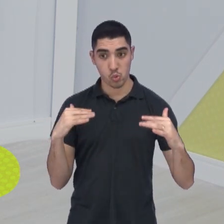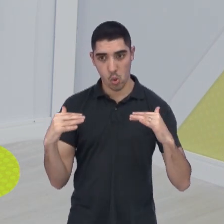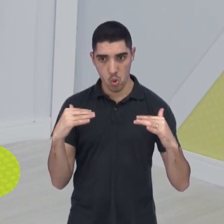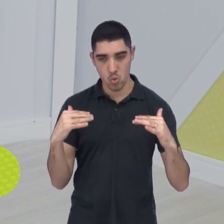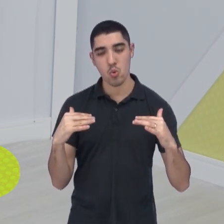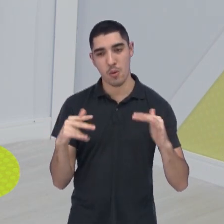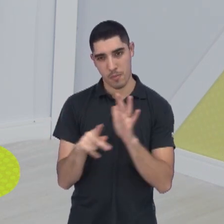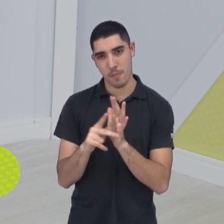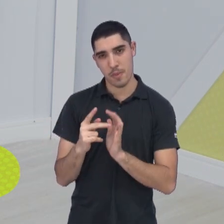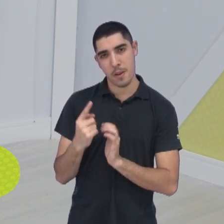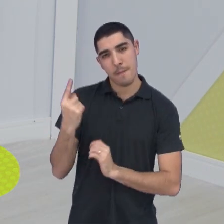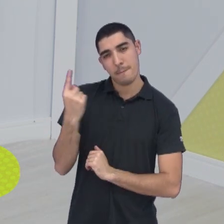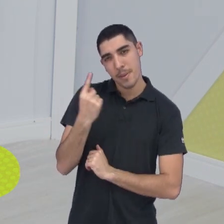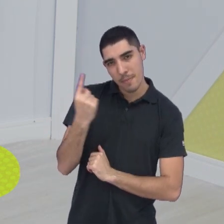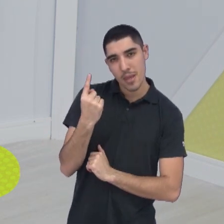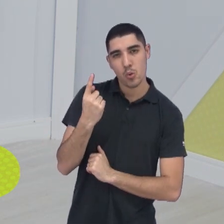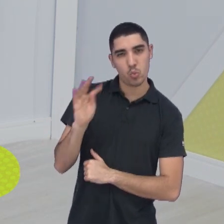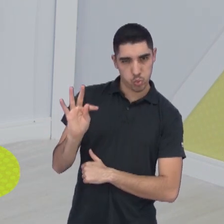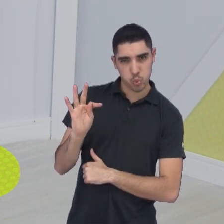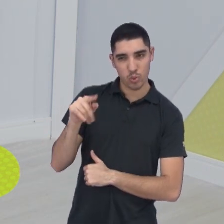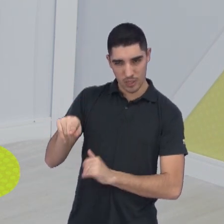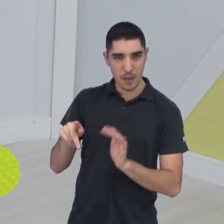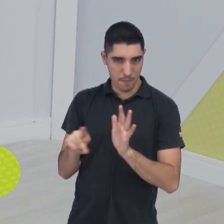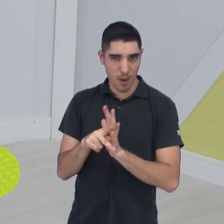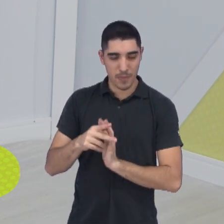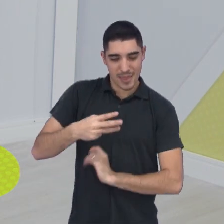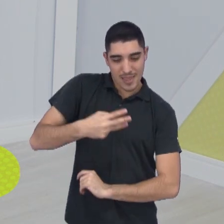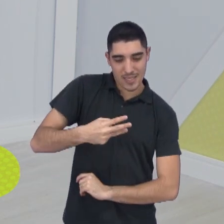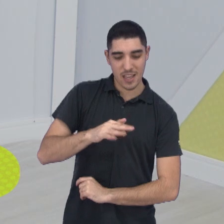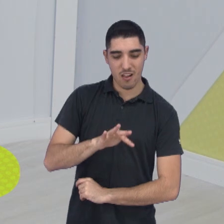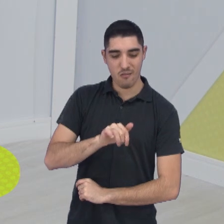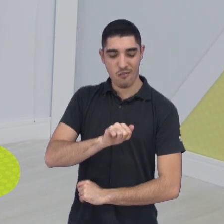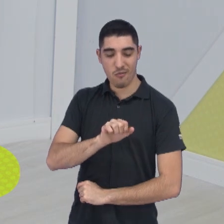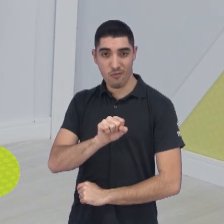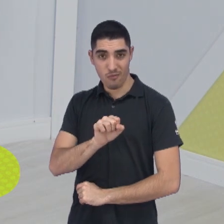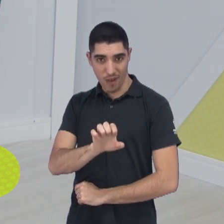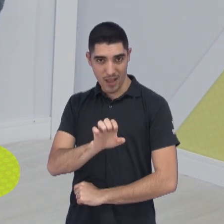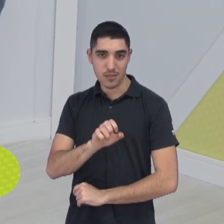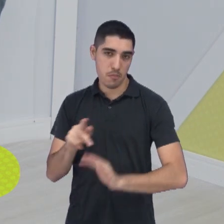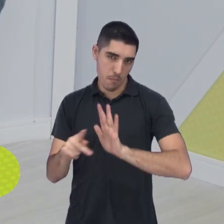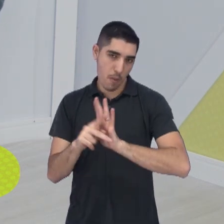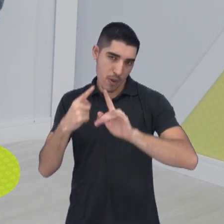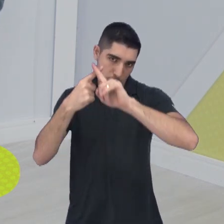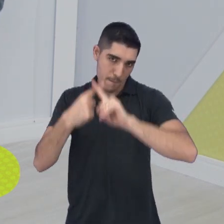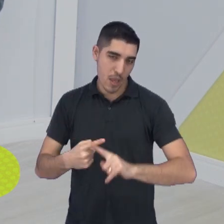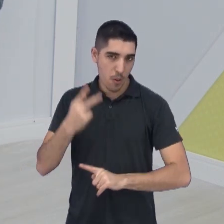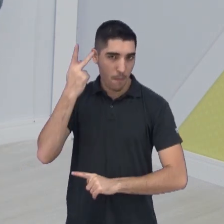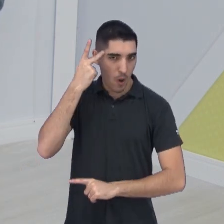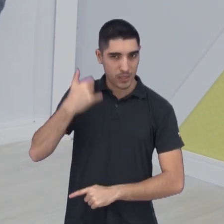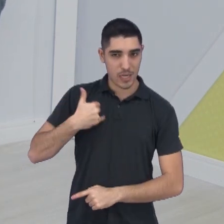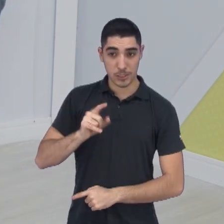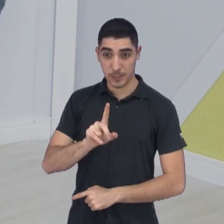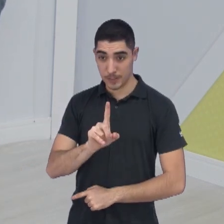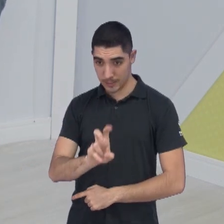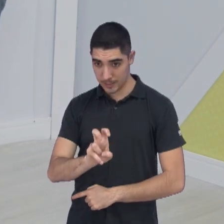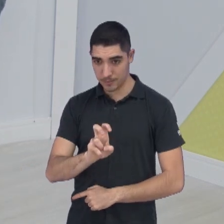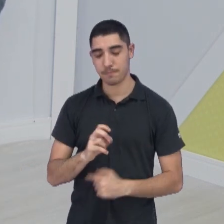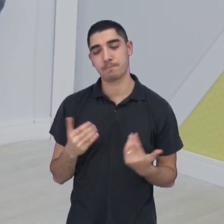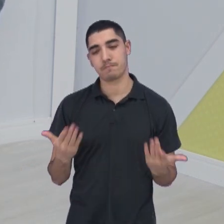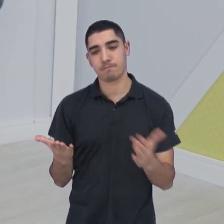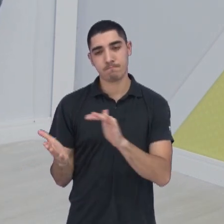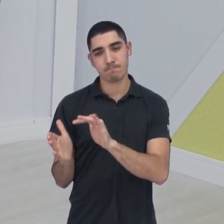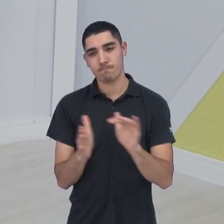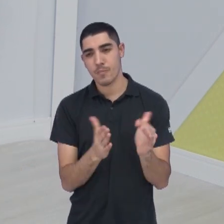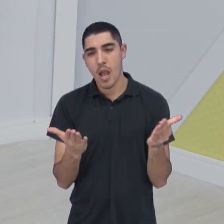fase, o primeiro turno, na verdade, desta terceira fase da competição Campeonato Paulista Sub-15, tá certo? A gente vai para o